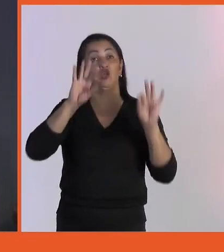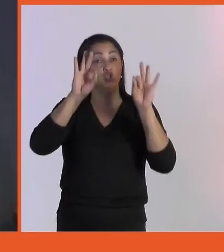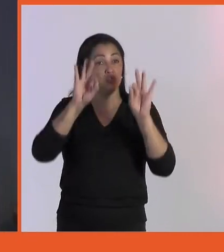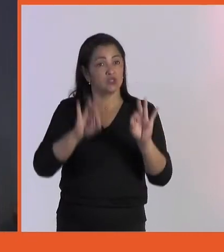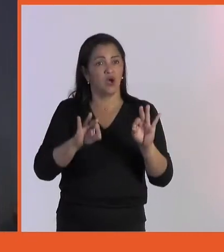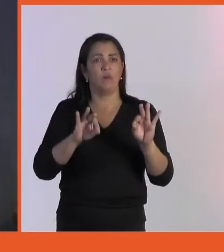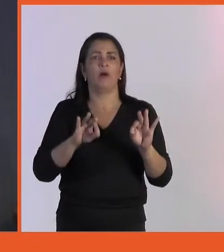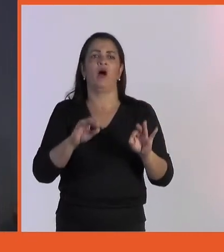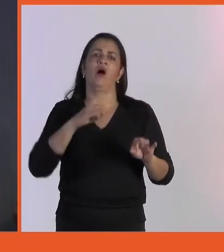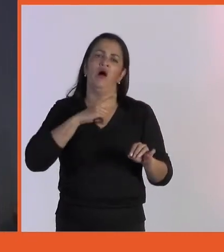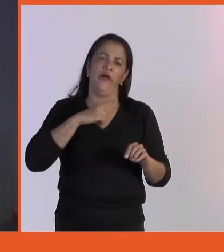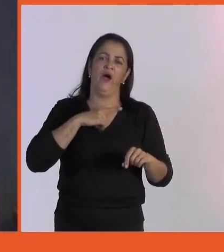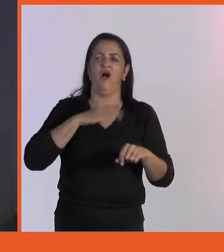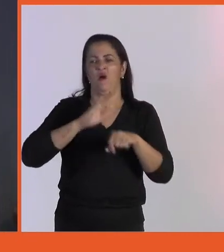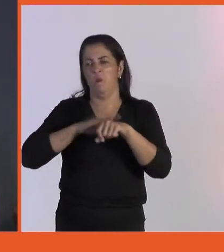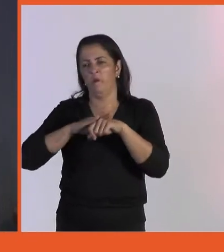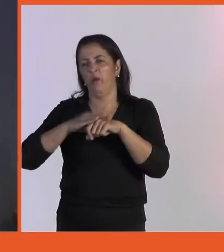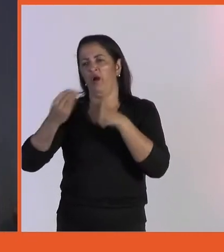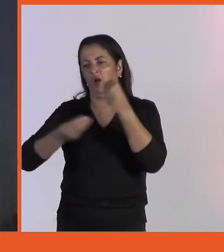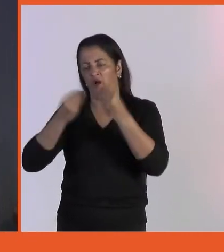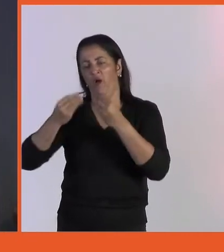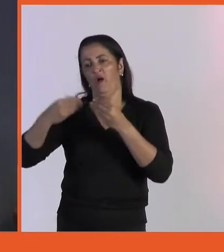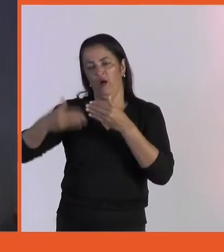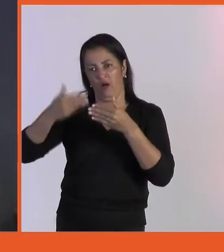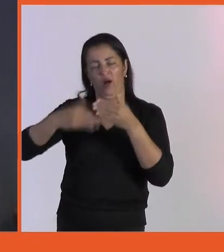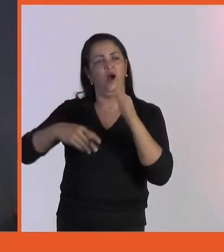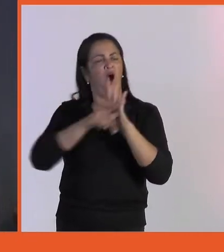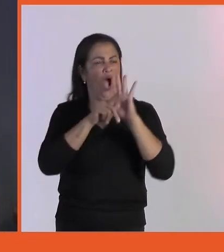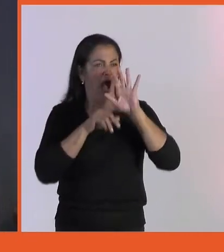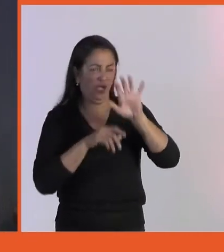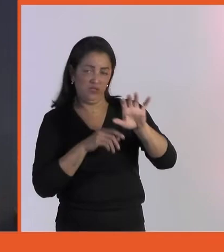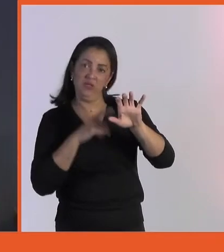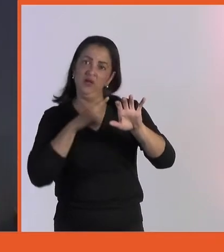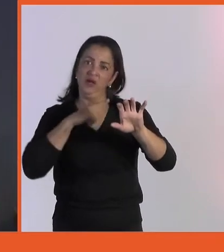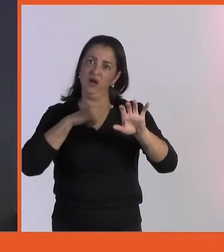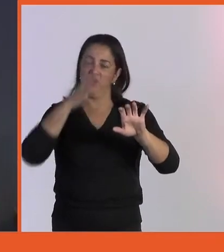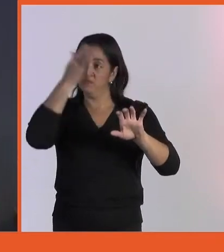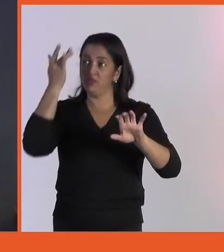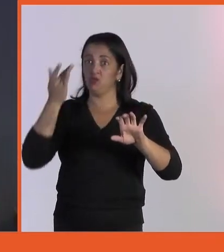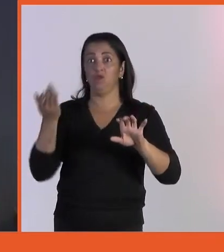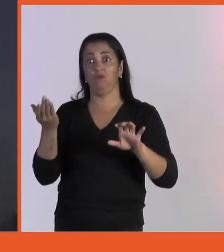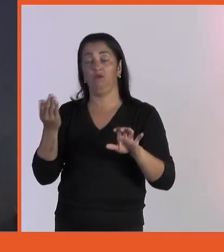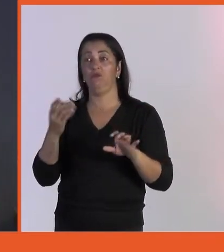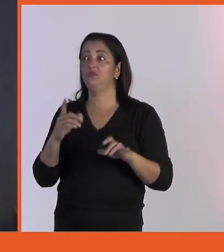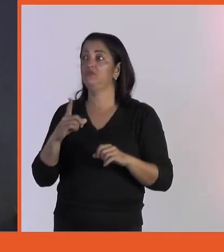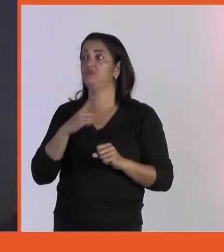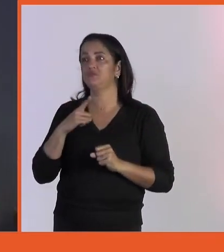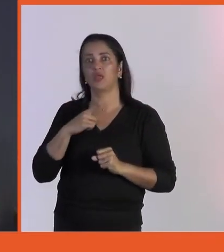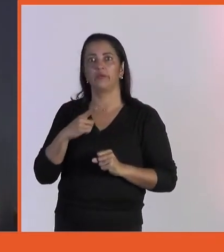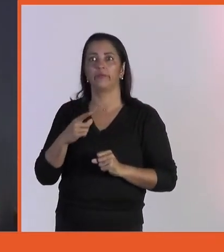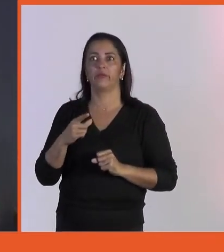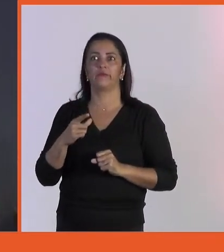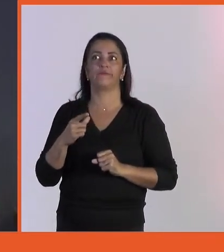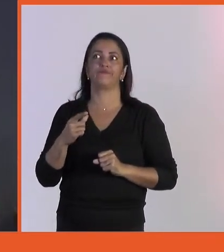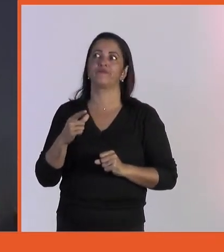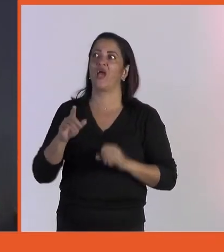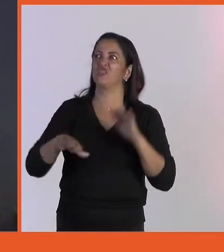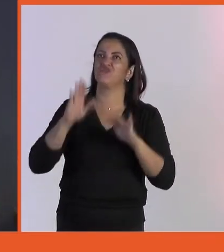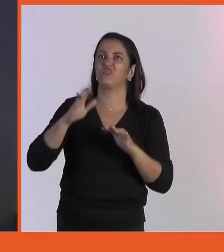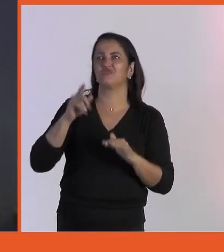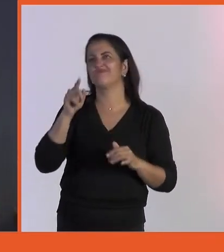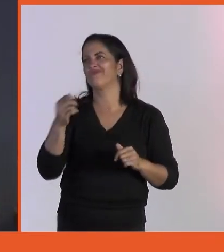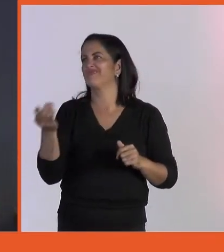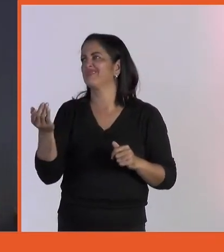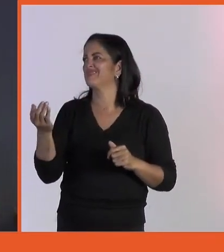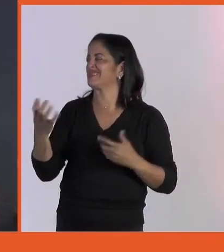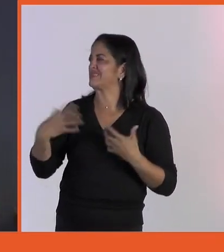que você se torne um personagem daquilo, porque é muito cômodo para você que estaria começando a criar conteúdo, e de repente as pessoas começam a engajar, e de repente você começa a ganhar